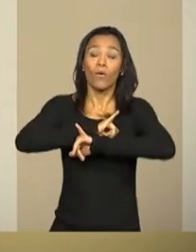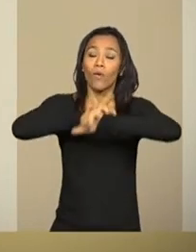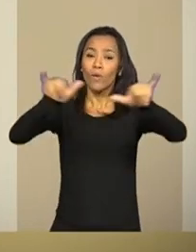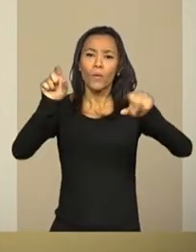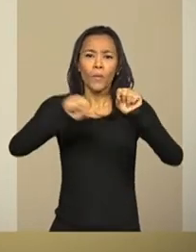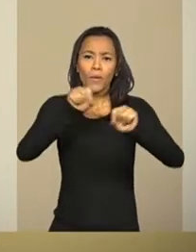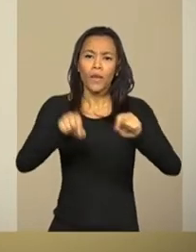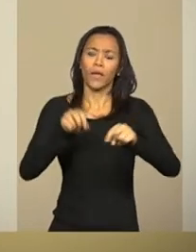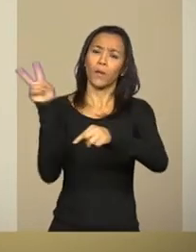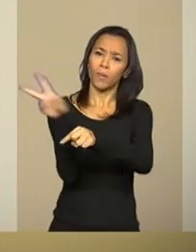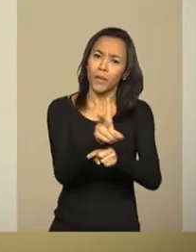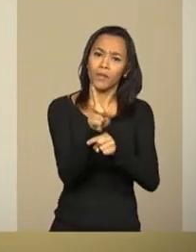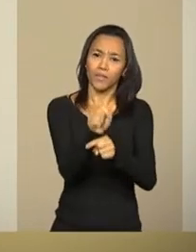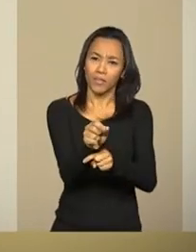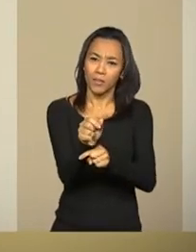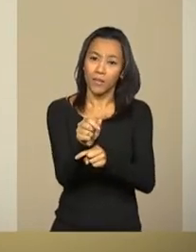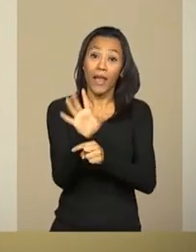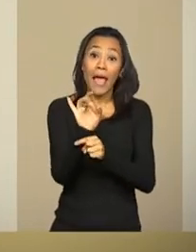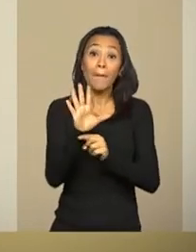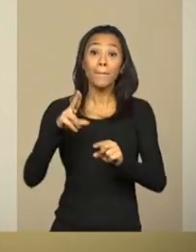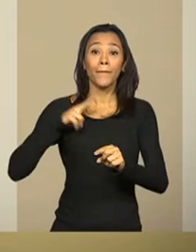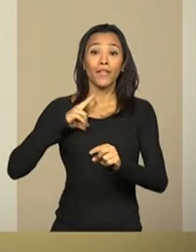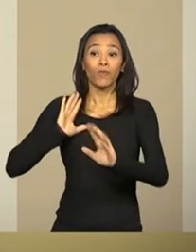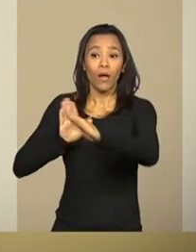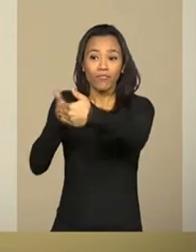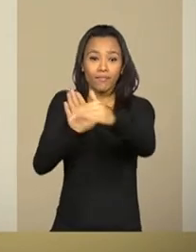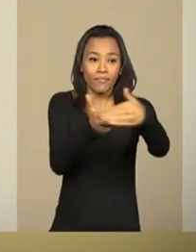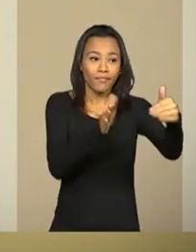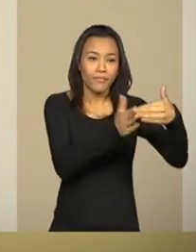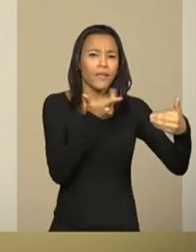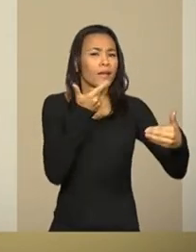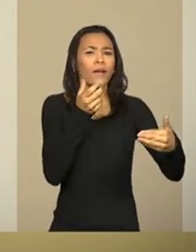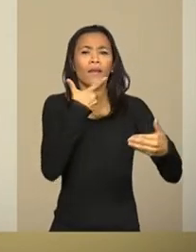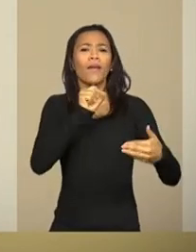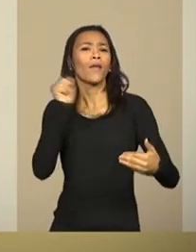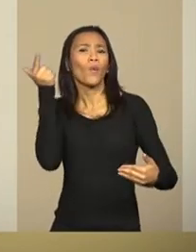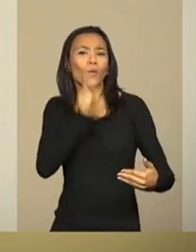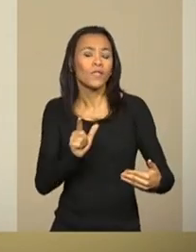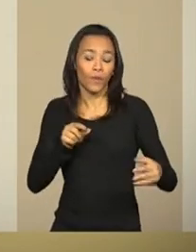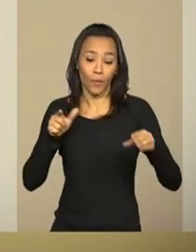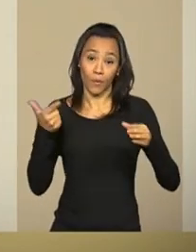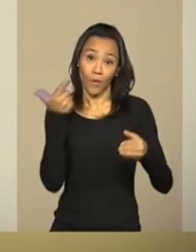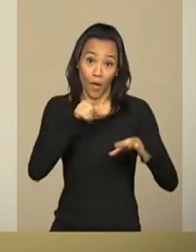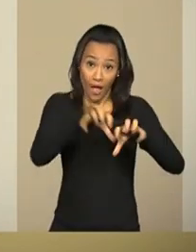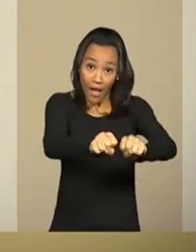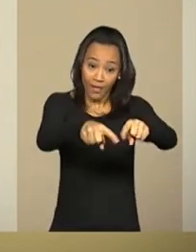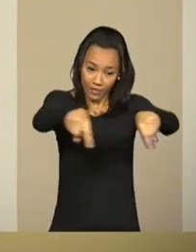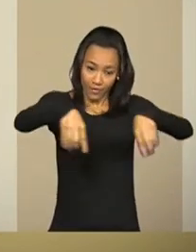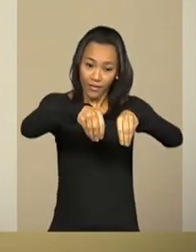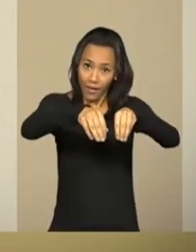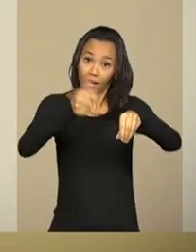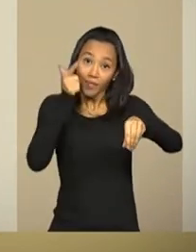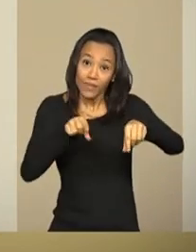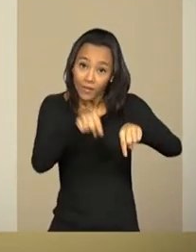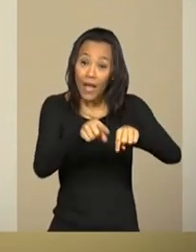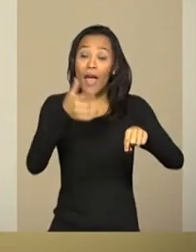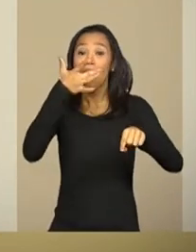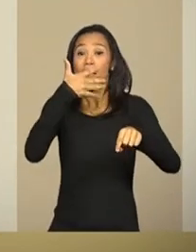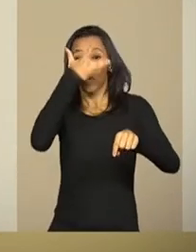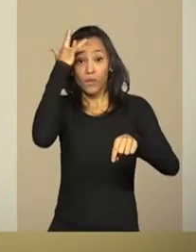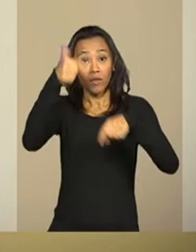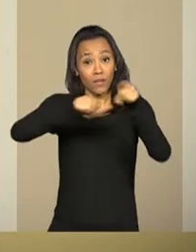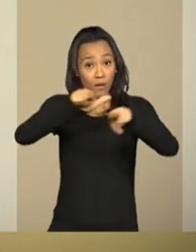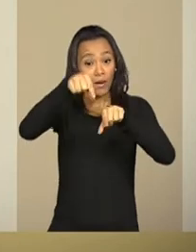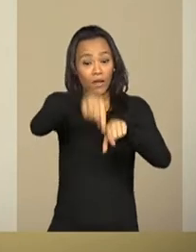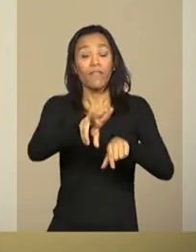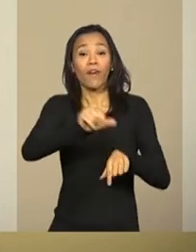O crédito está individualizado, destinado a quem conseguiu a terra para trabalhar. Esse agricultor assentado vai